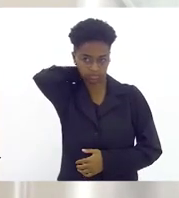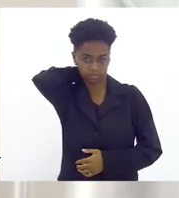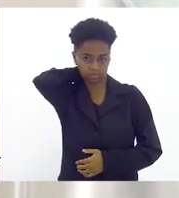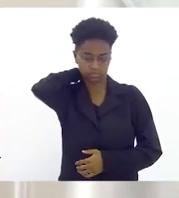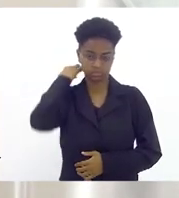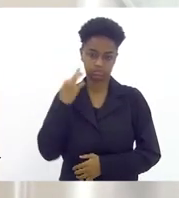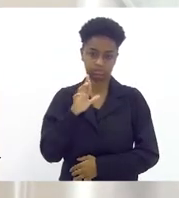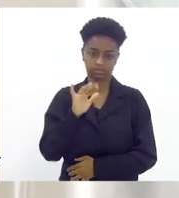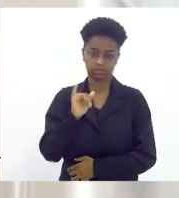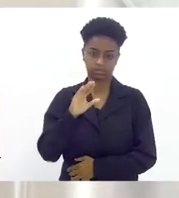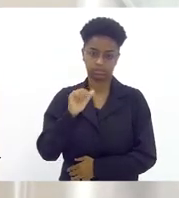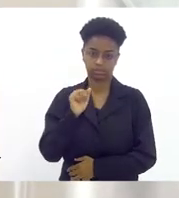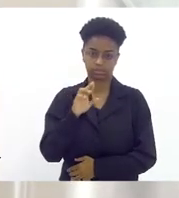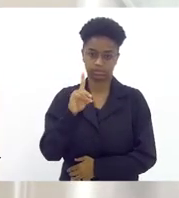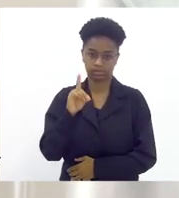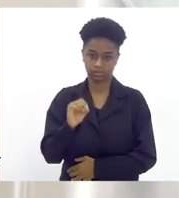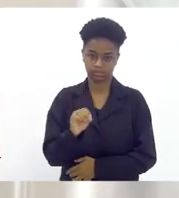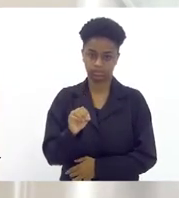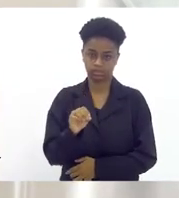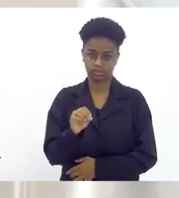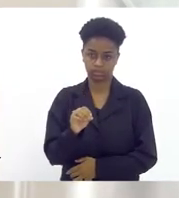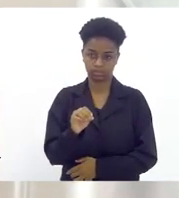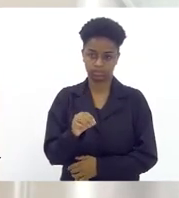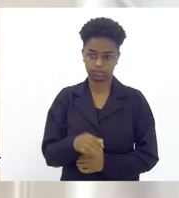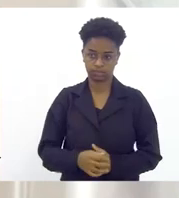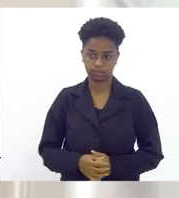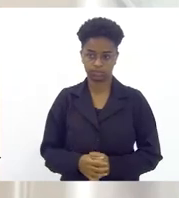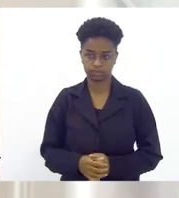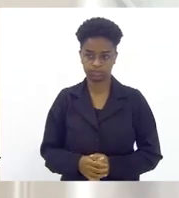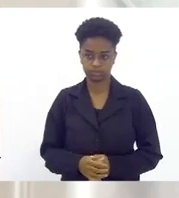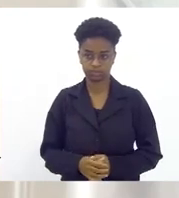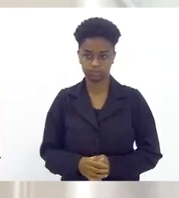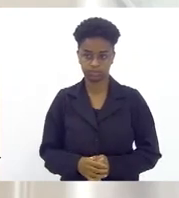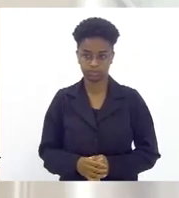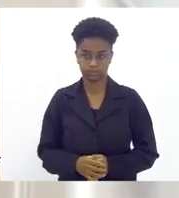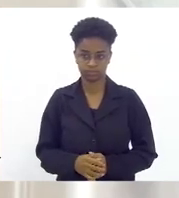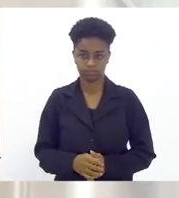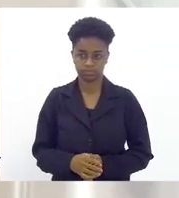doutor Ricardo, o assessor Ricardo.